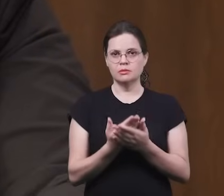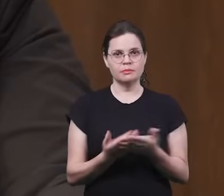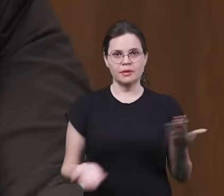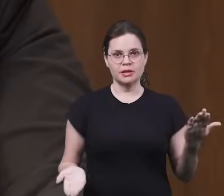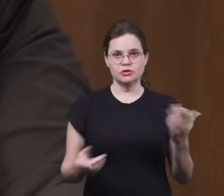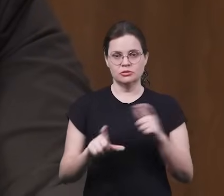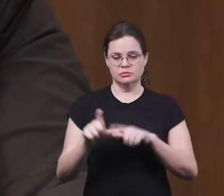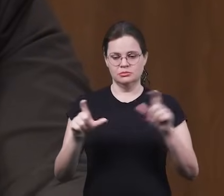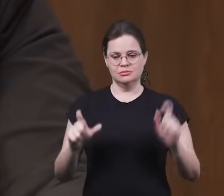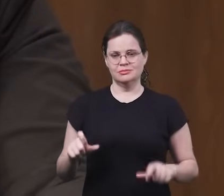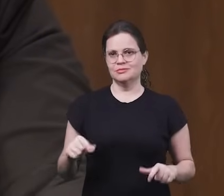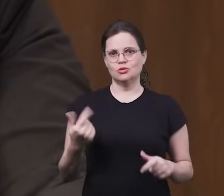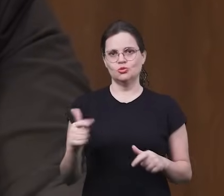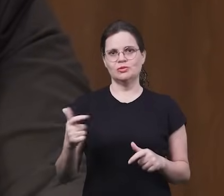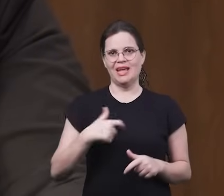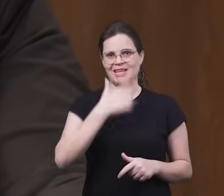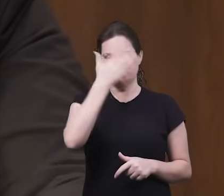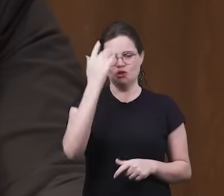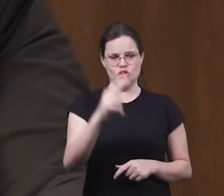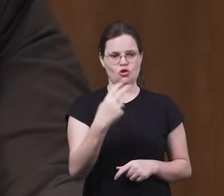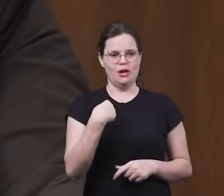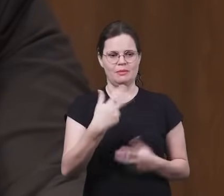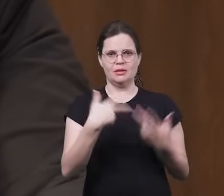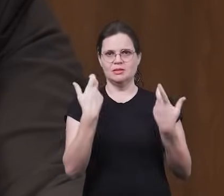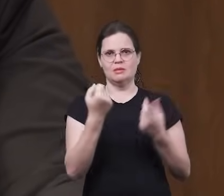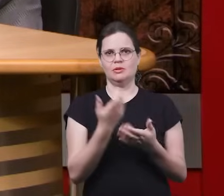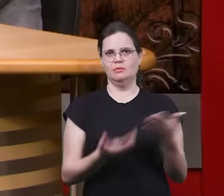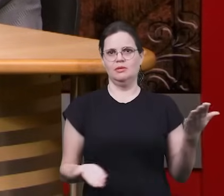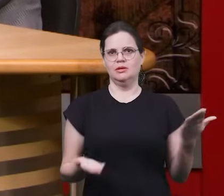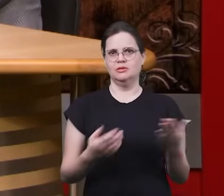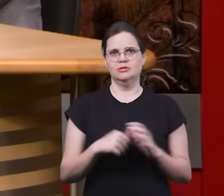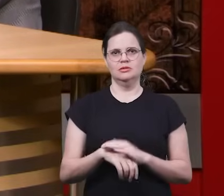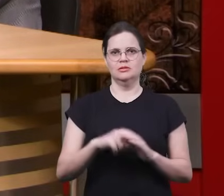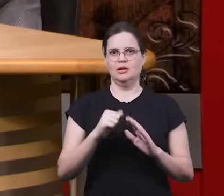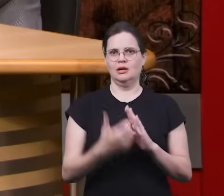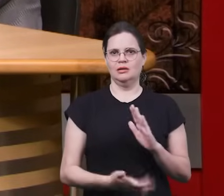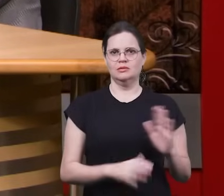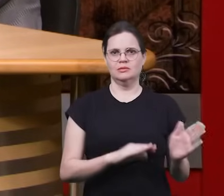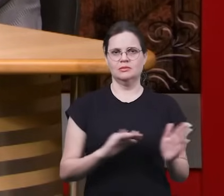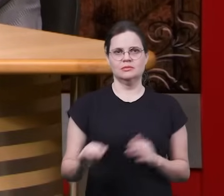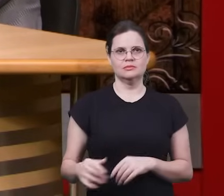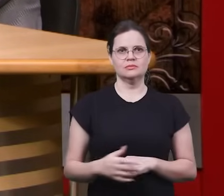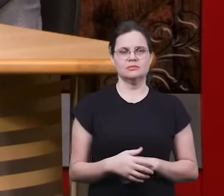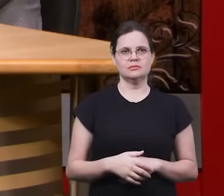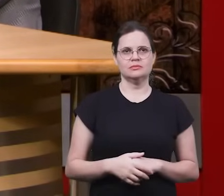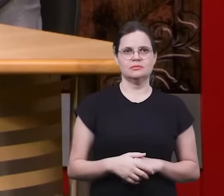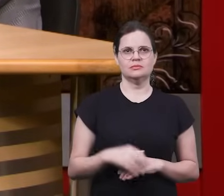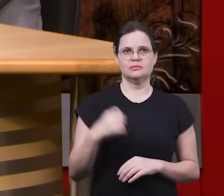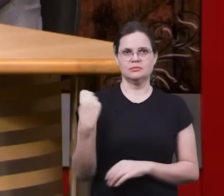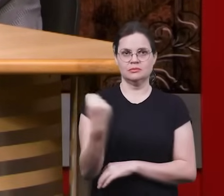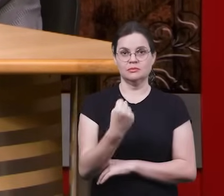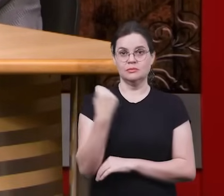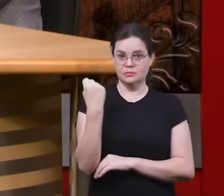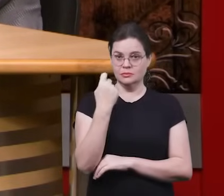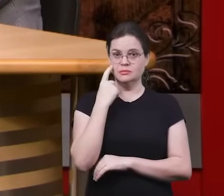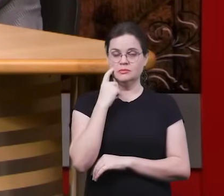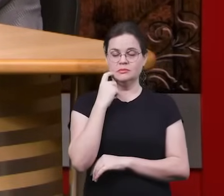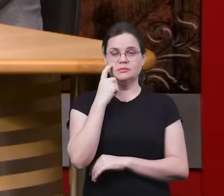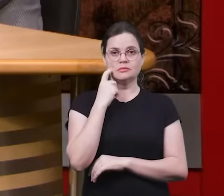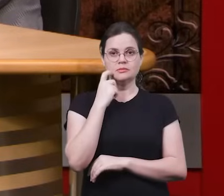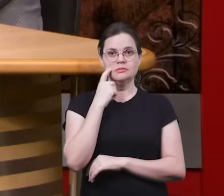característica, você não tem essa identidade mais. E lembrando... Isso é grave,